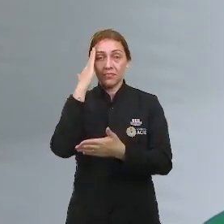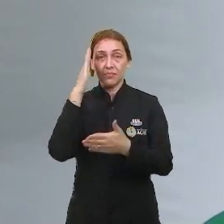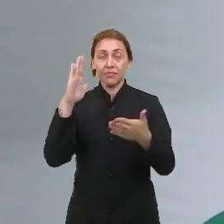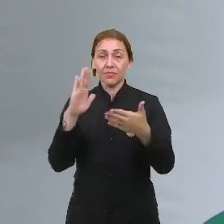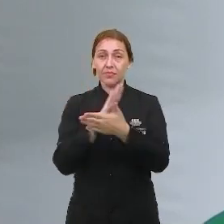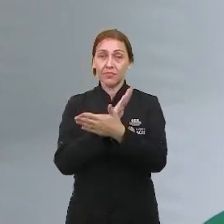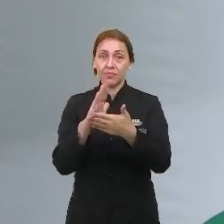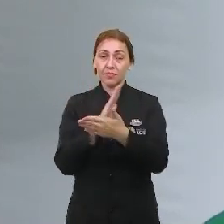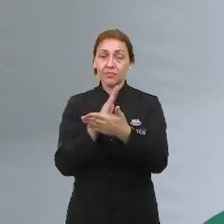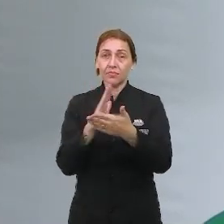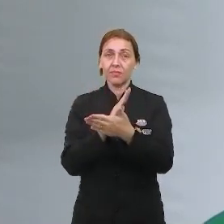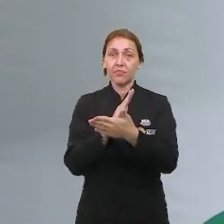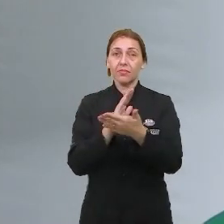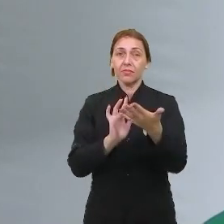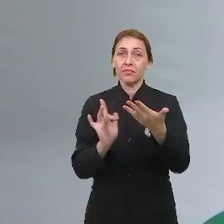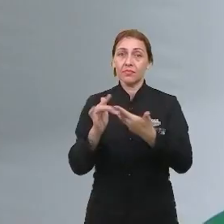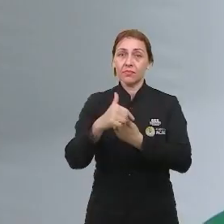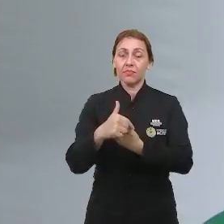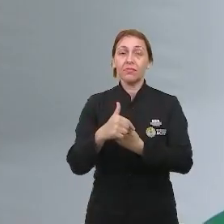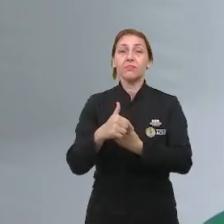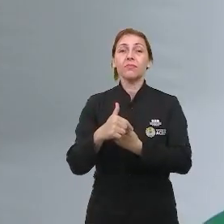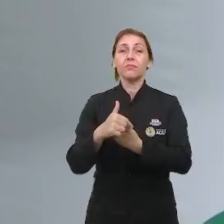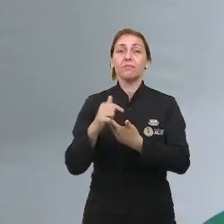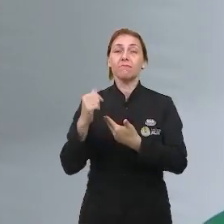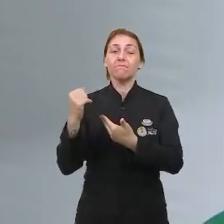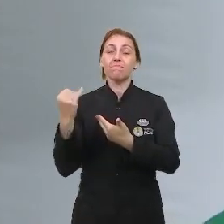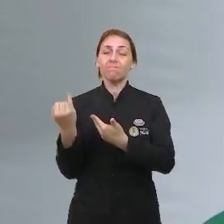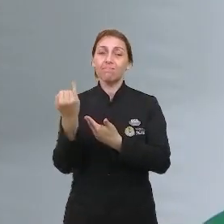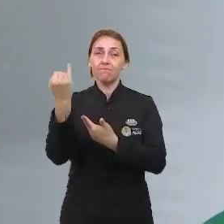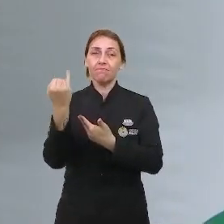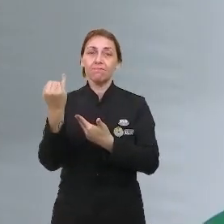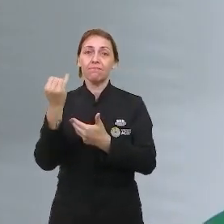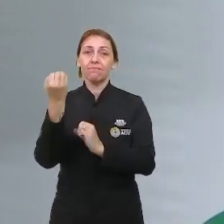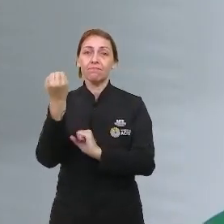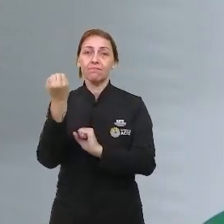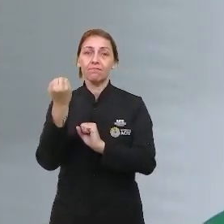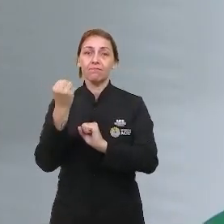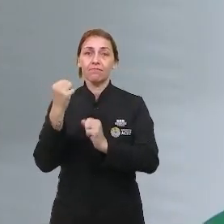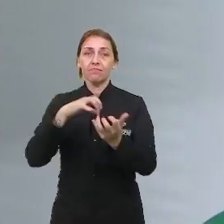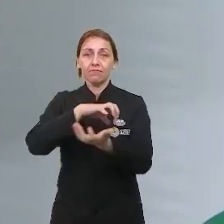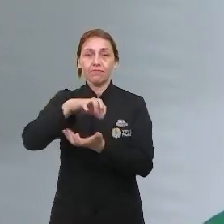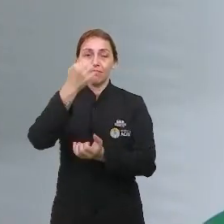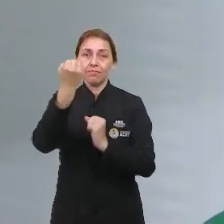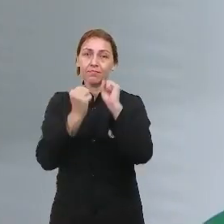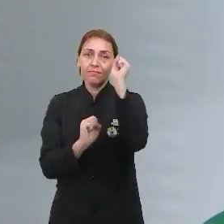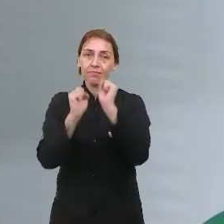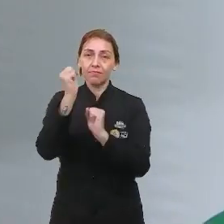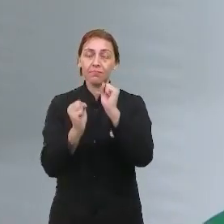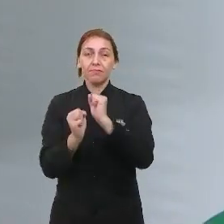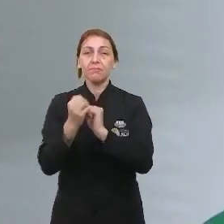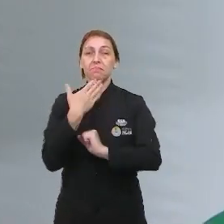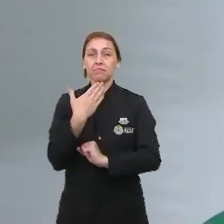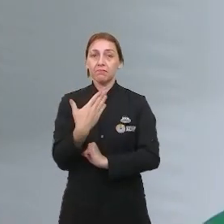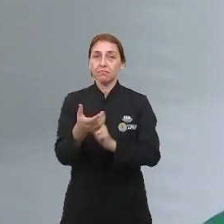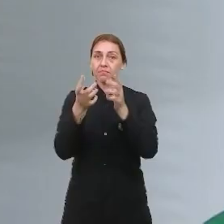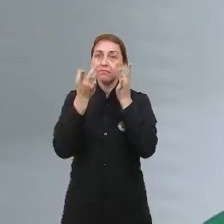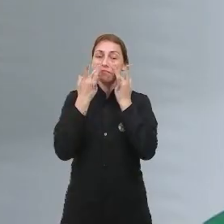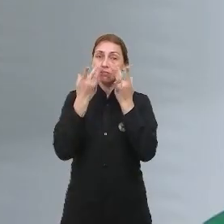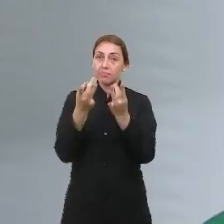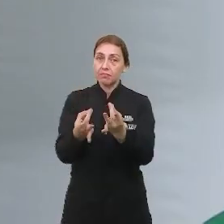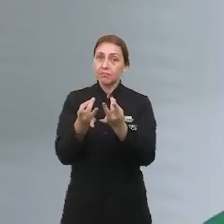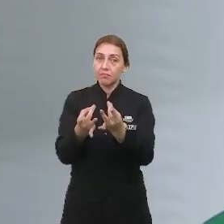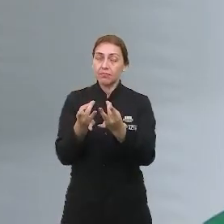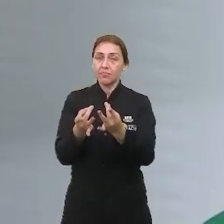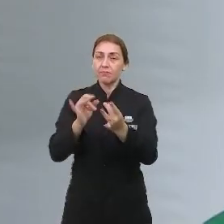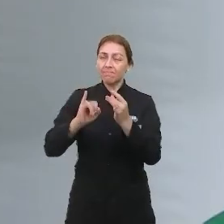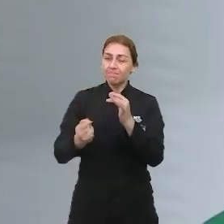alguns aspectos importantíssimos sobre as revoluções industriais. E aí, pessoal, peço que fiquem bastante atentos